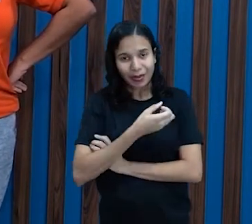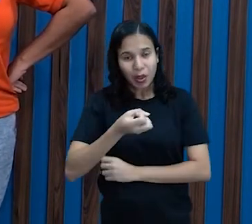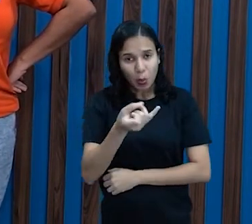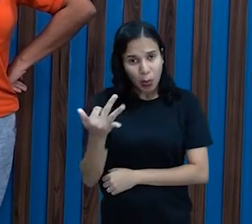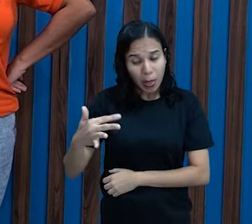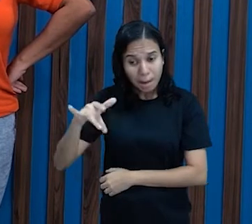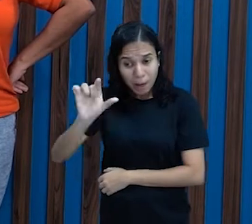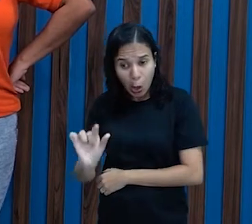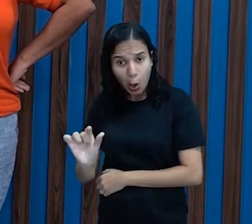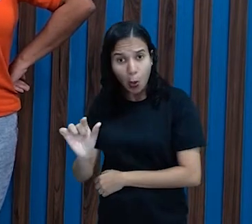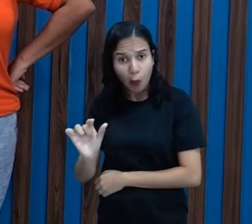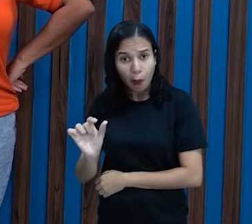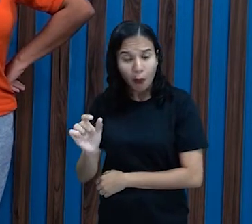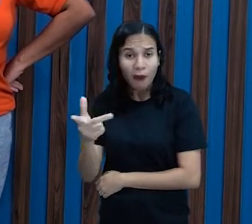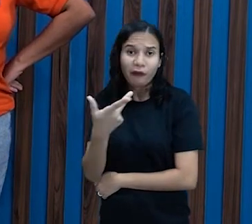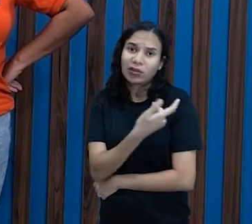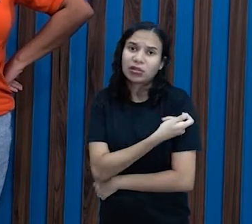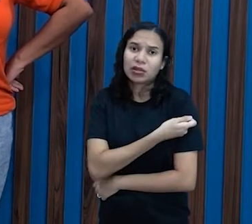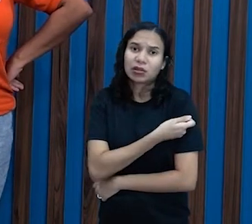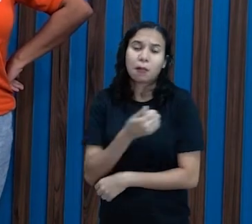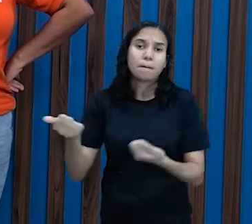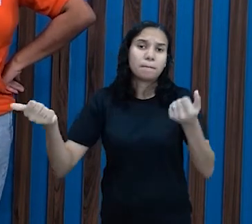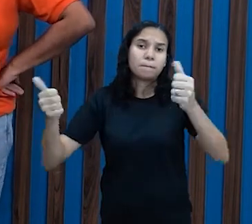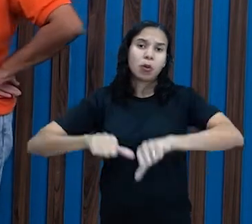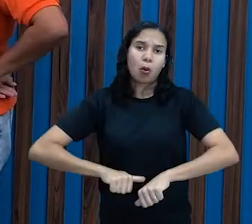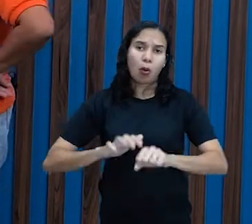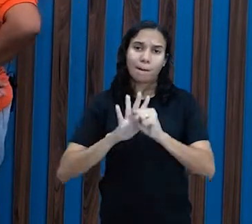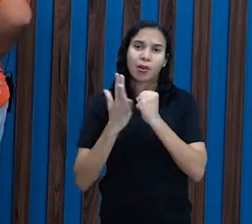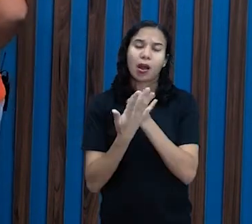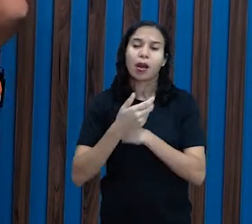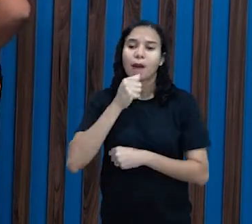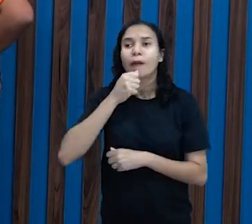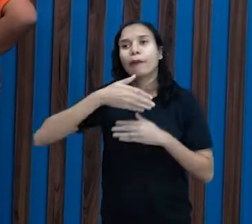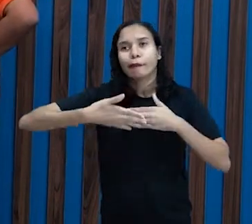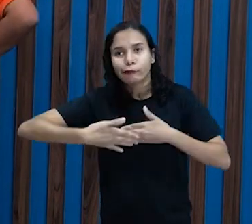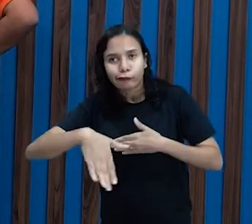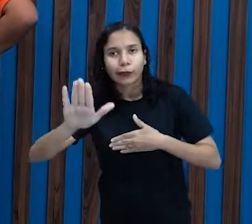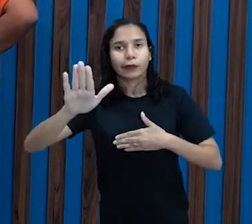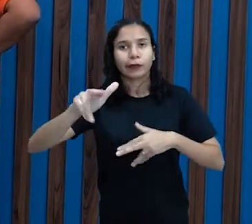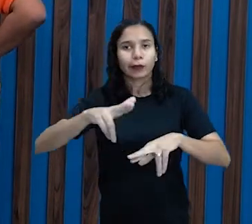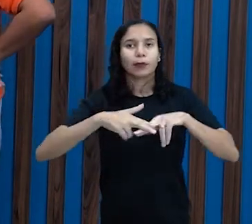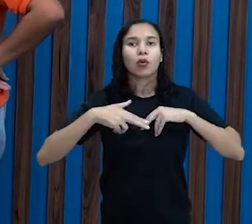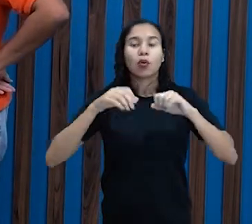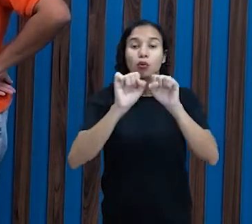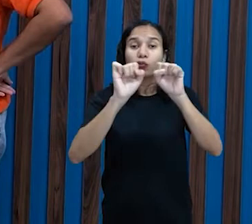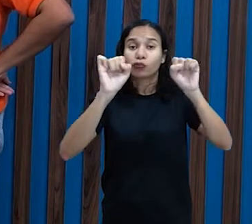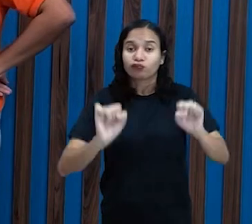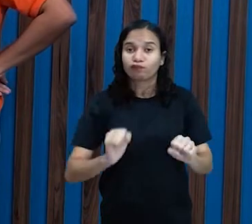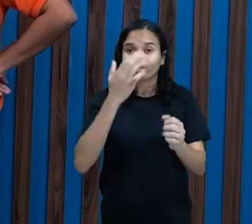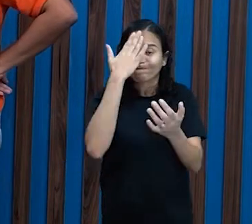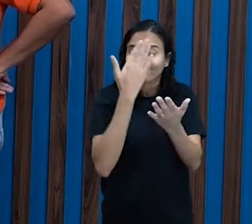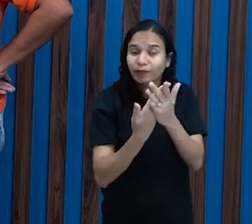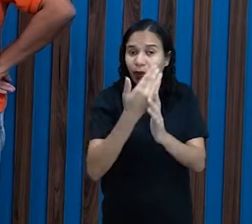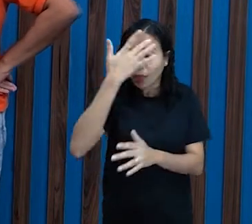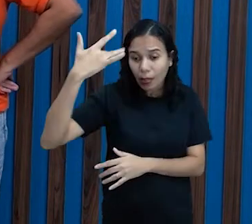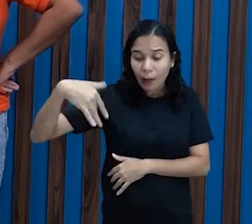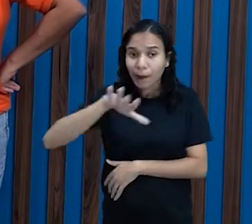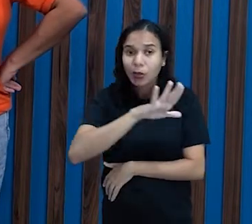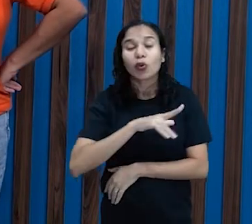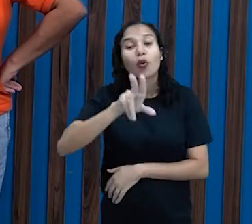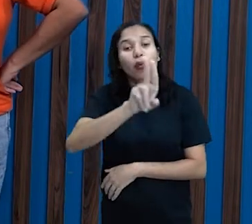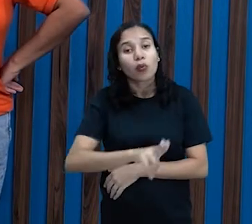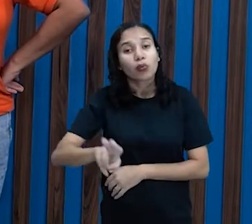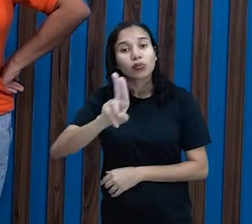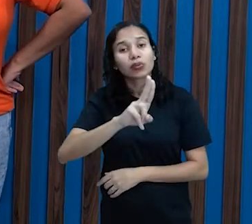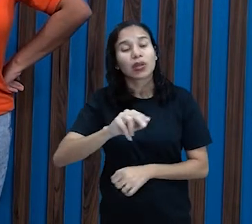se vacinar, mais tempo a gente vai ficar nessa pandemia. E aí, o sistema de crença das pessoas foi usado através